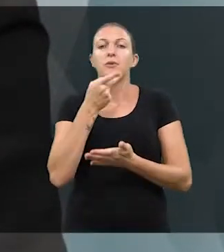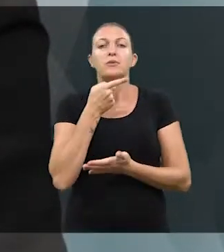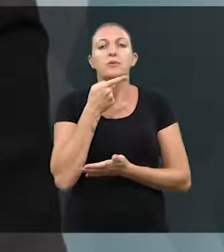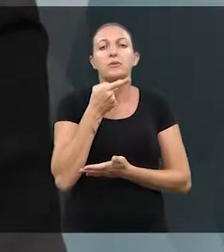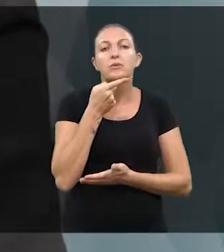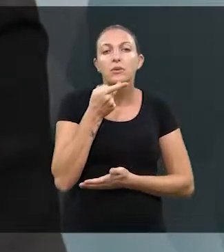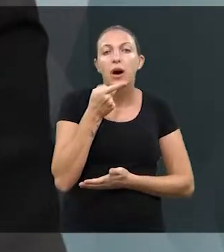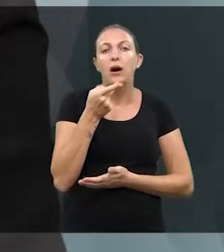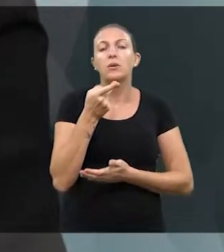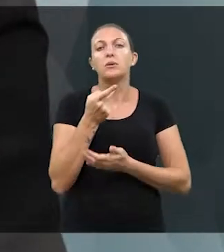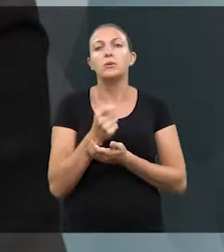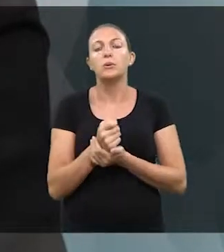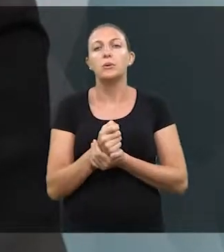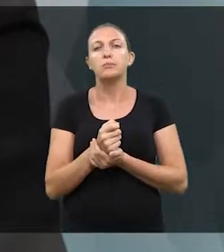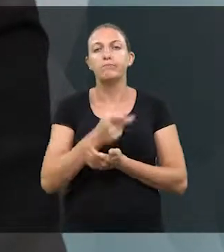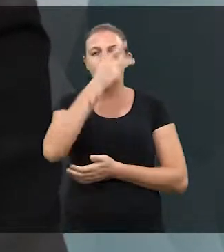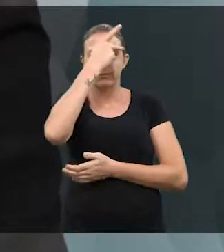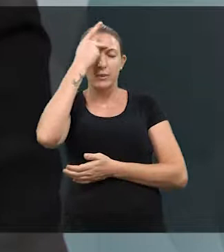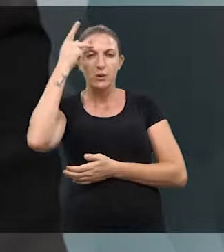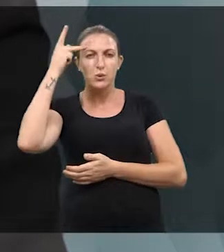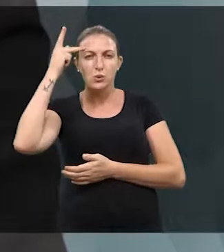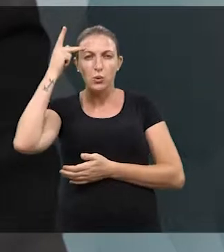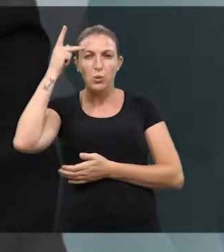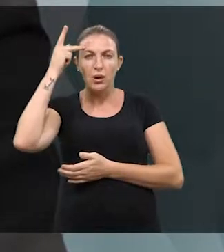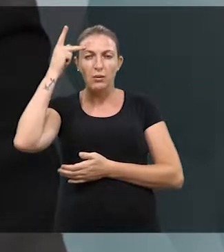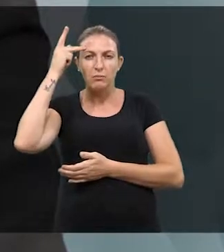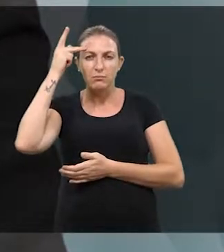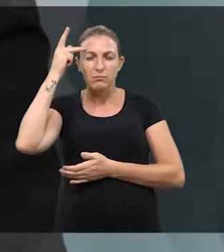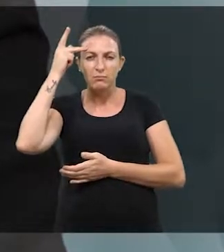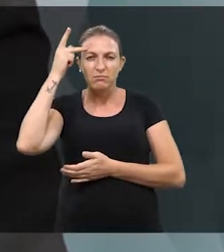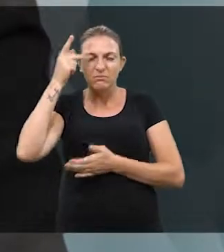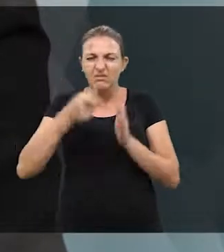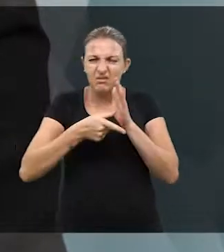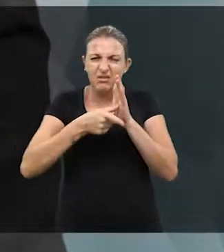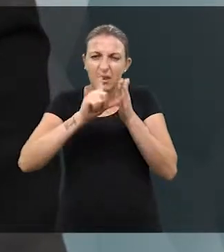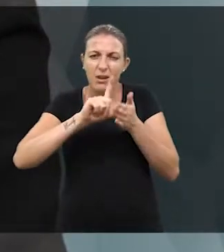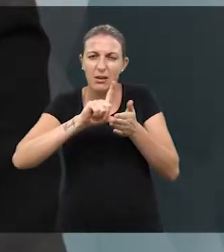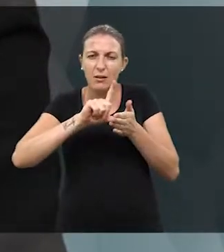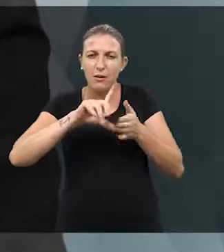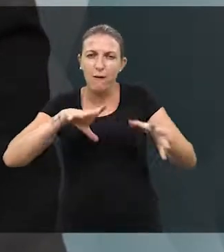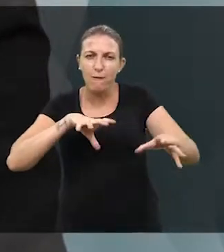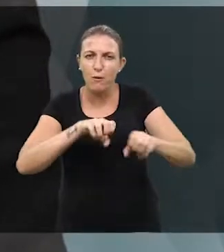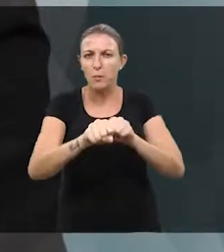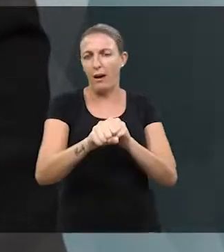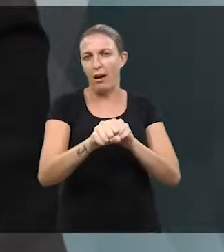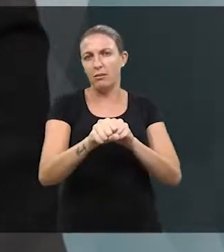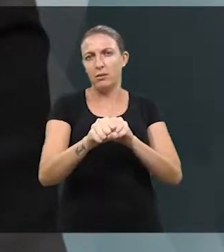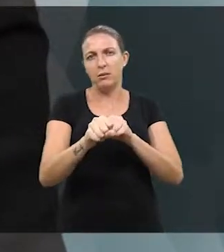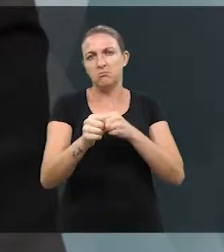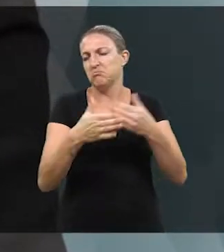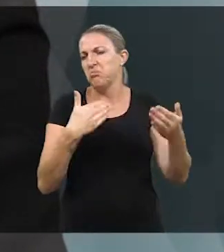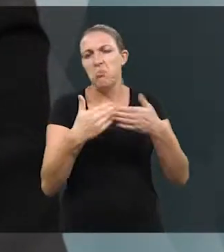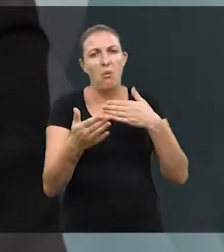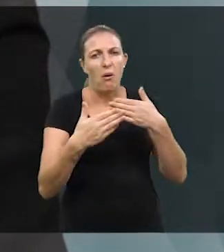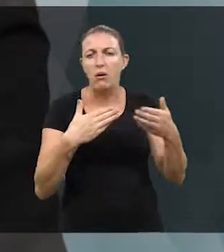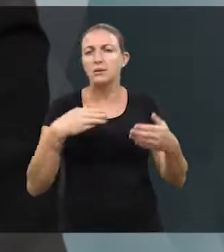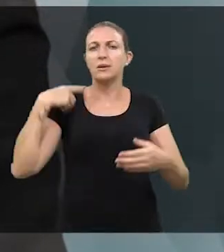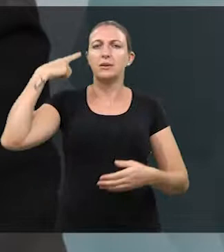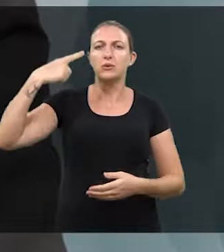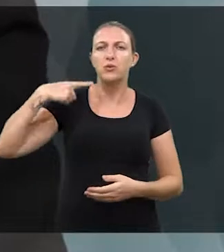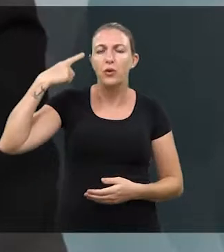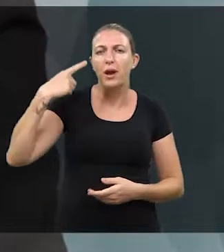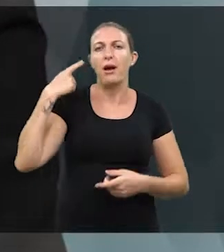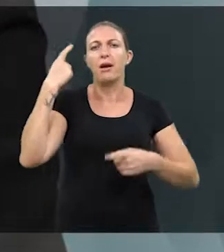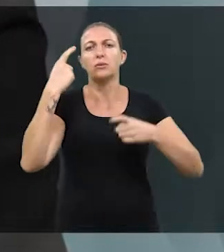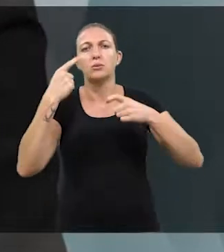que uma pessoa vai ser informada seja ele seja ela um advogado um médico